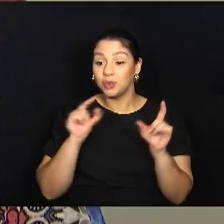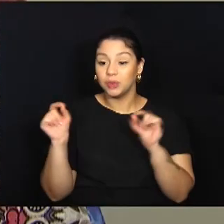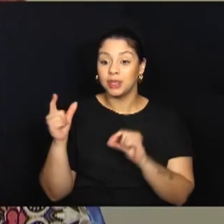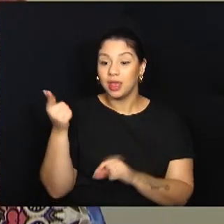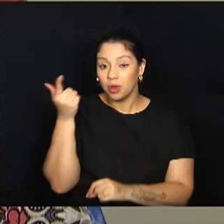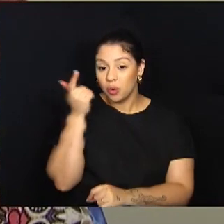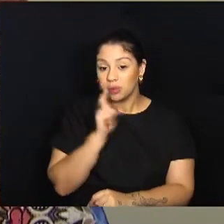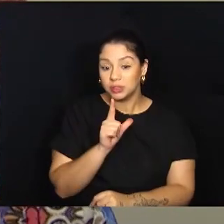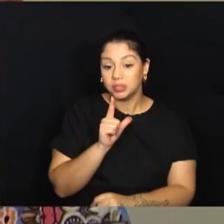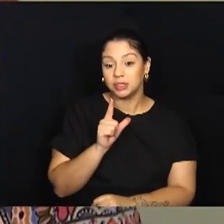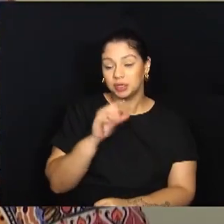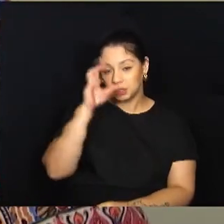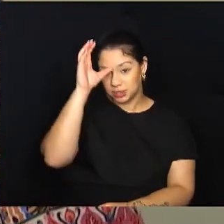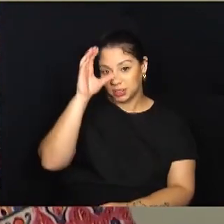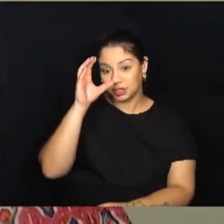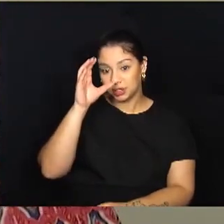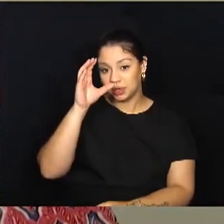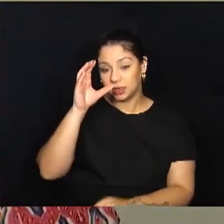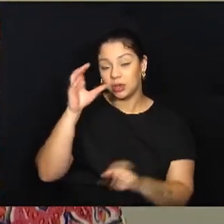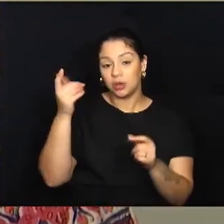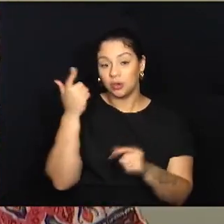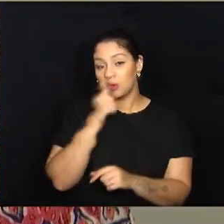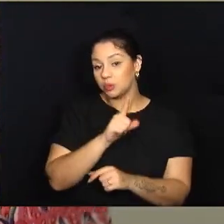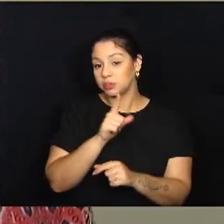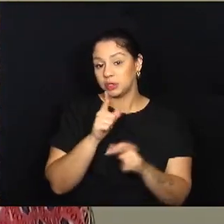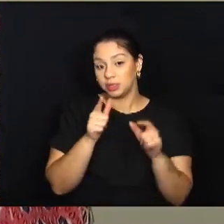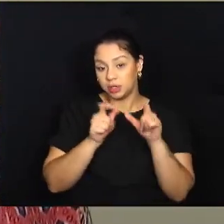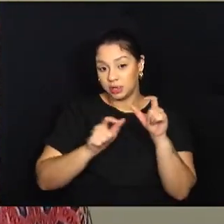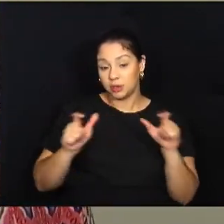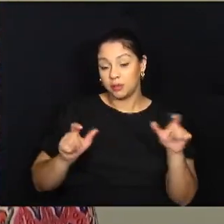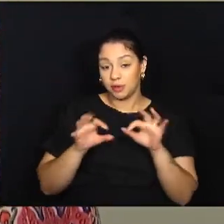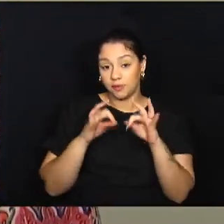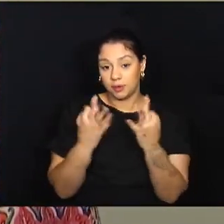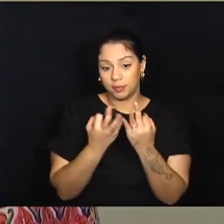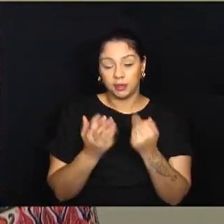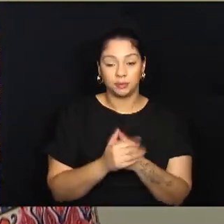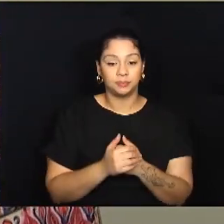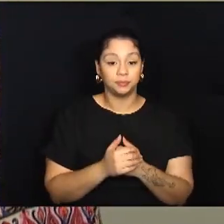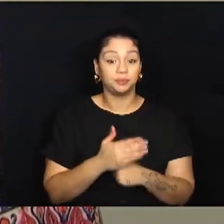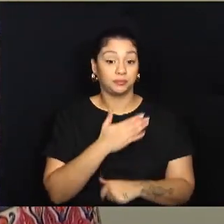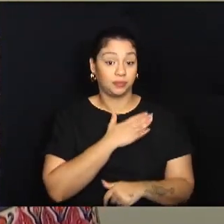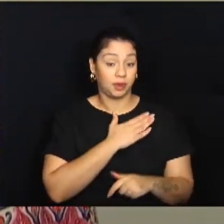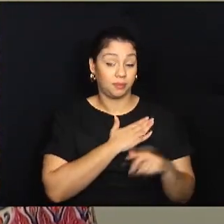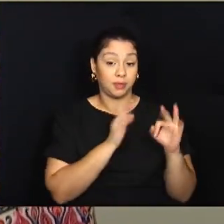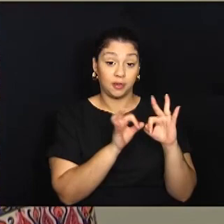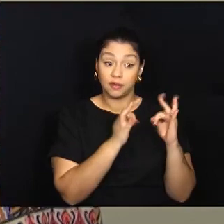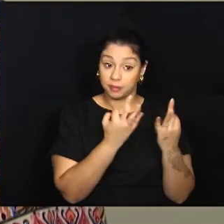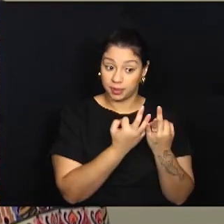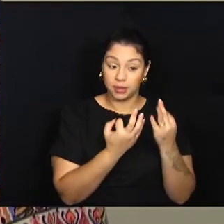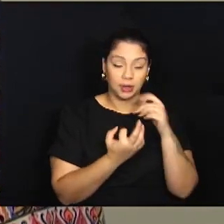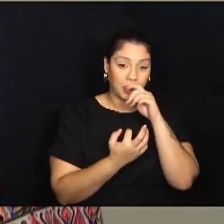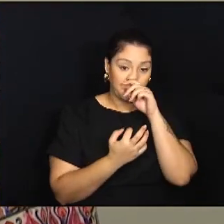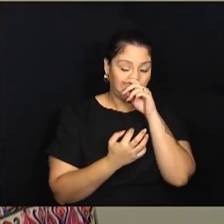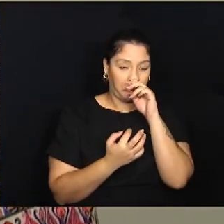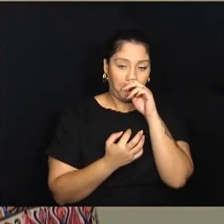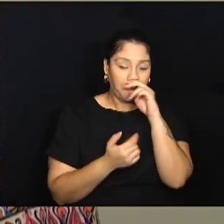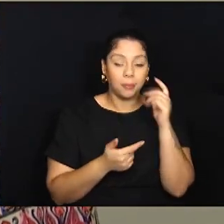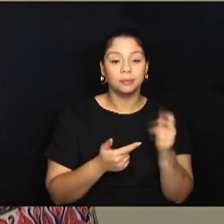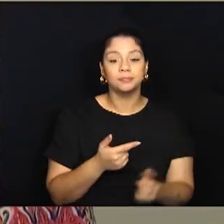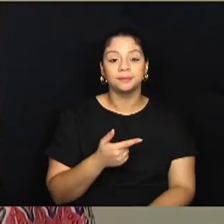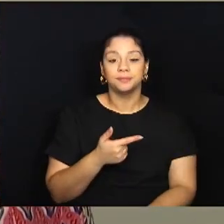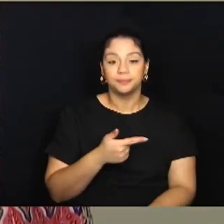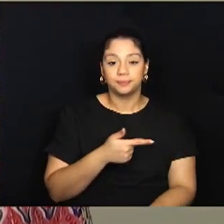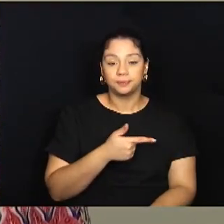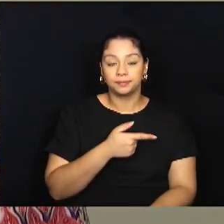cidadania italiana para grande parte da família. A parte da minha família, né, é meu bisavô, que é